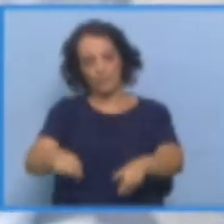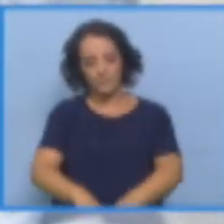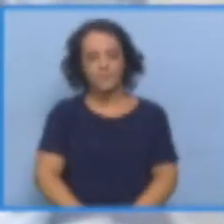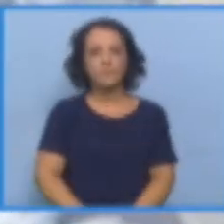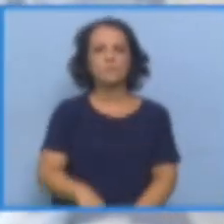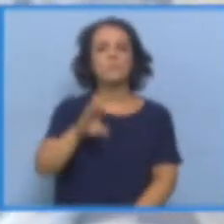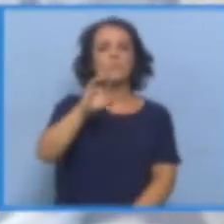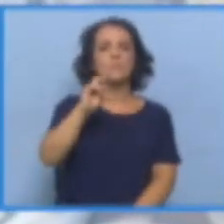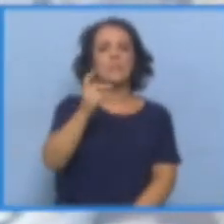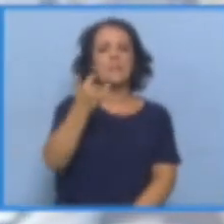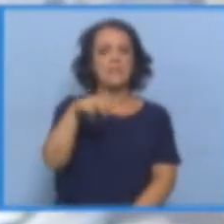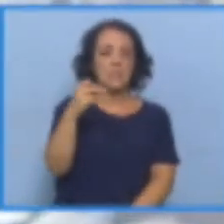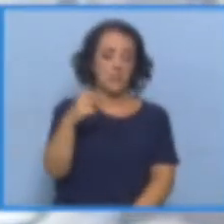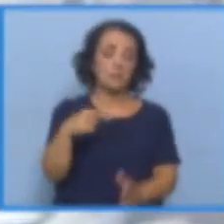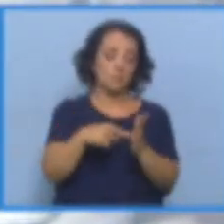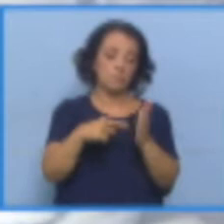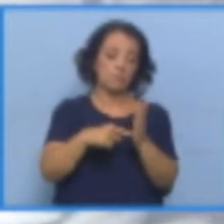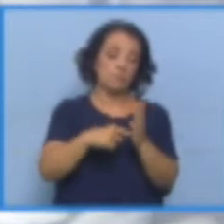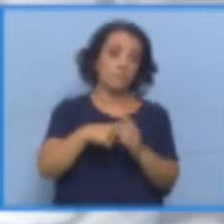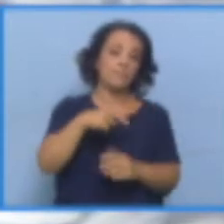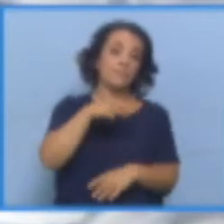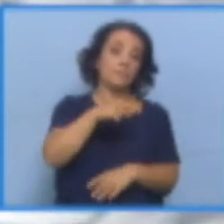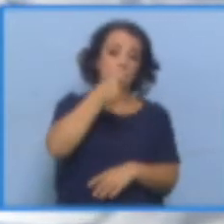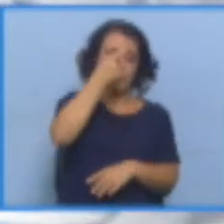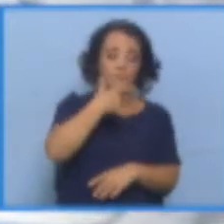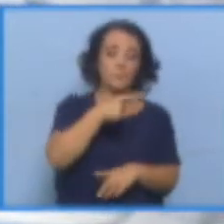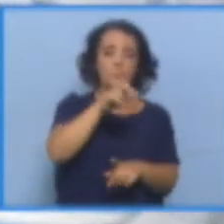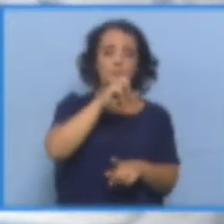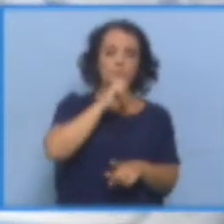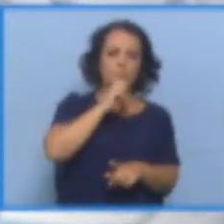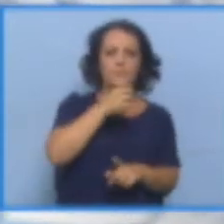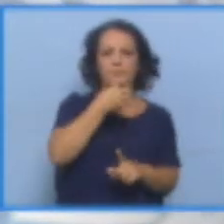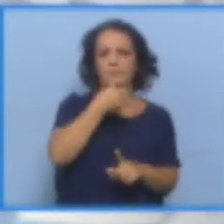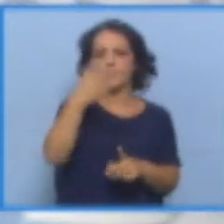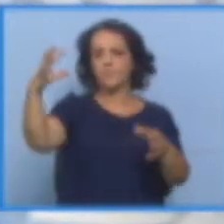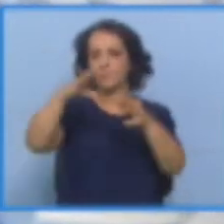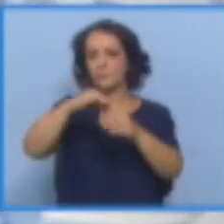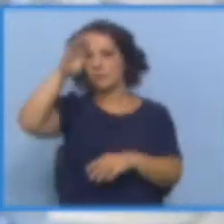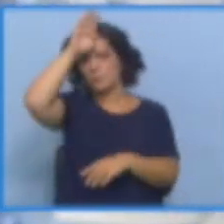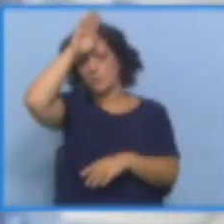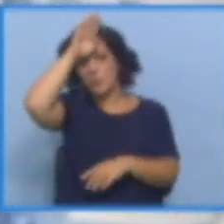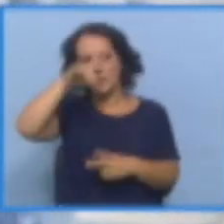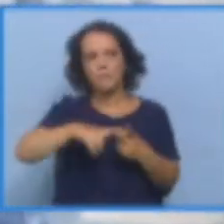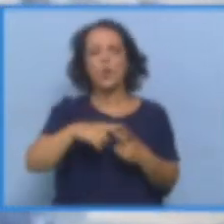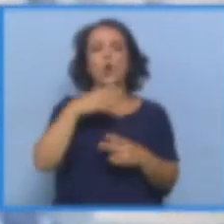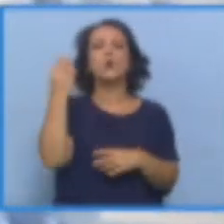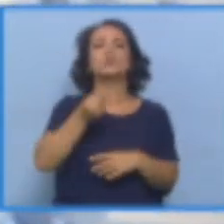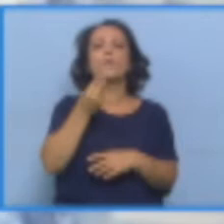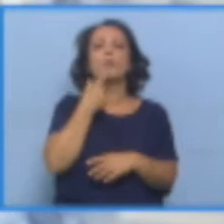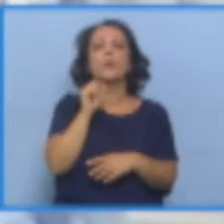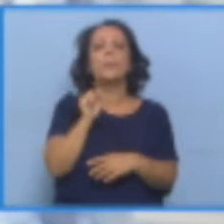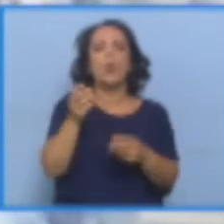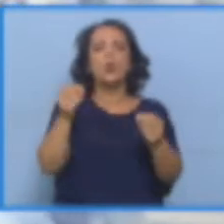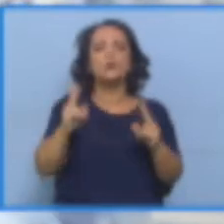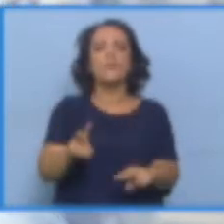também citam o Papa, e quando ele diz que os jovens têm que fazer ruído, não podem ficar no sofá a